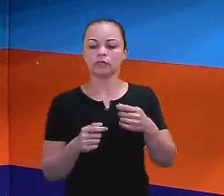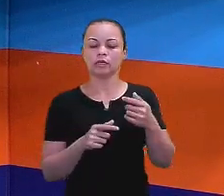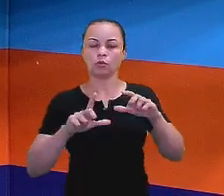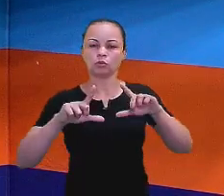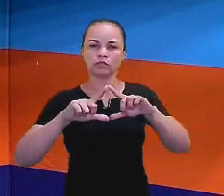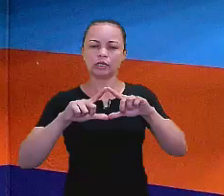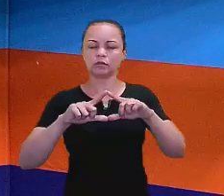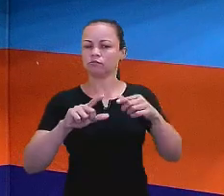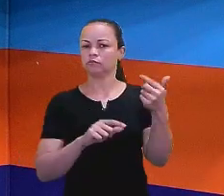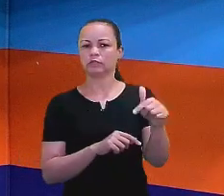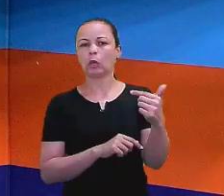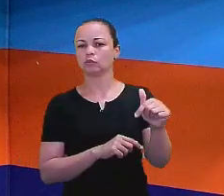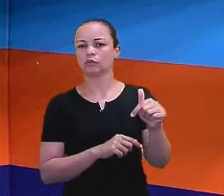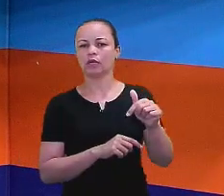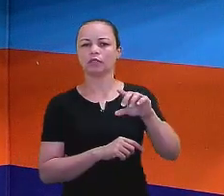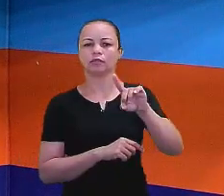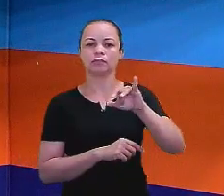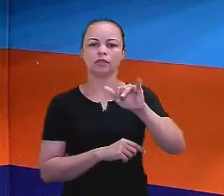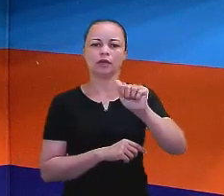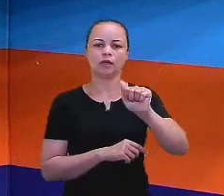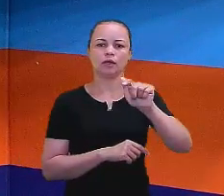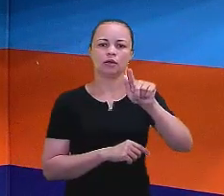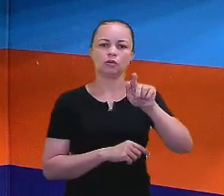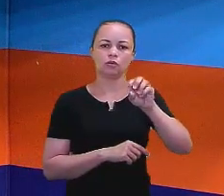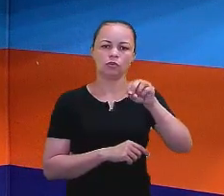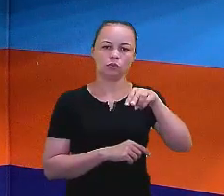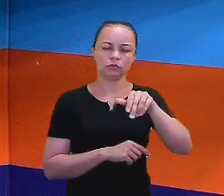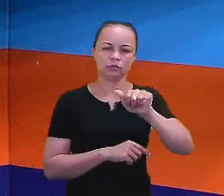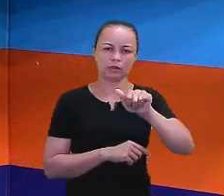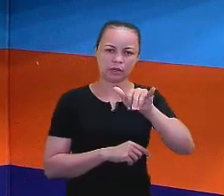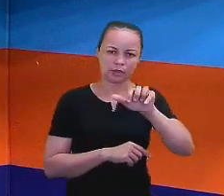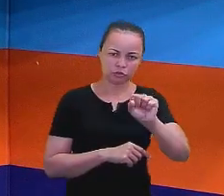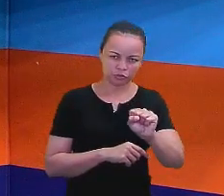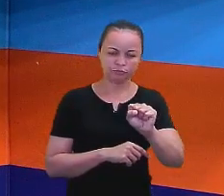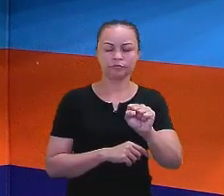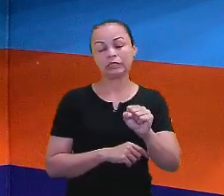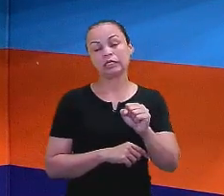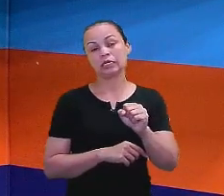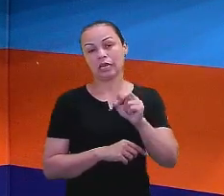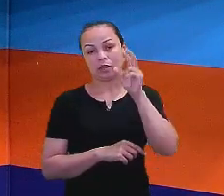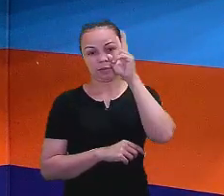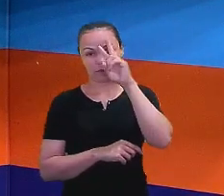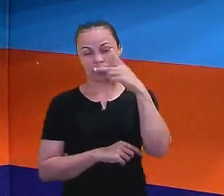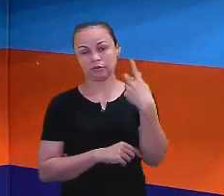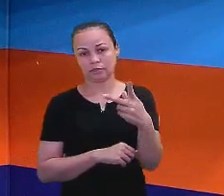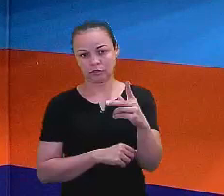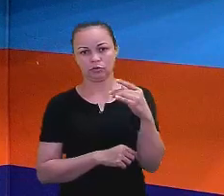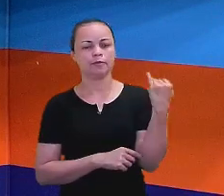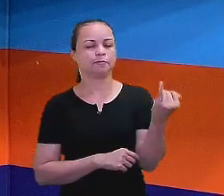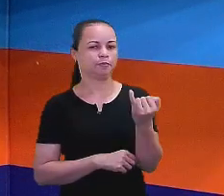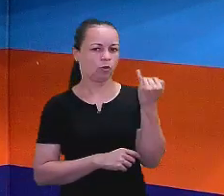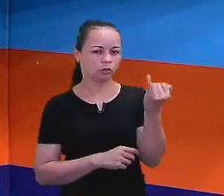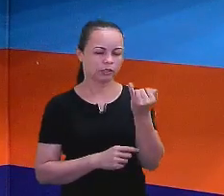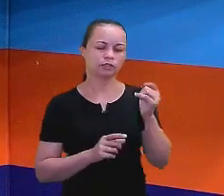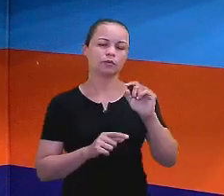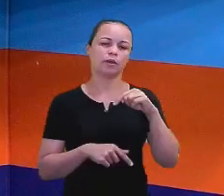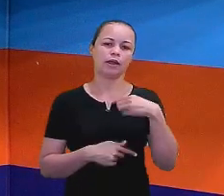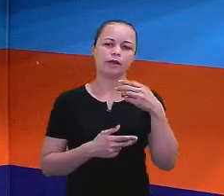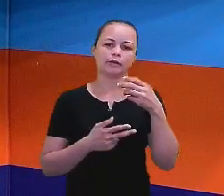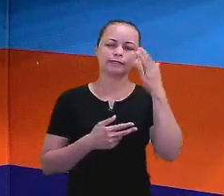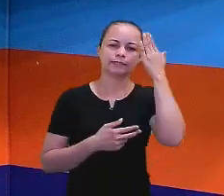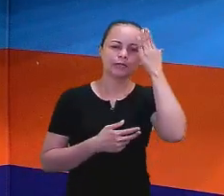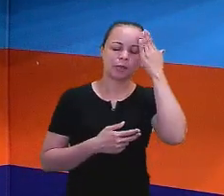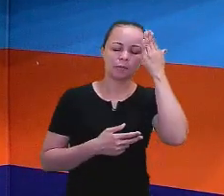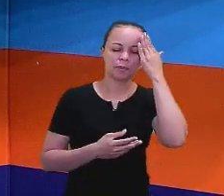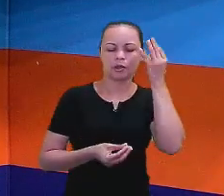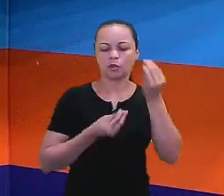possuem diagonais, tá? Então lembra aí disso que é importante para que a gente possa identificar quando a gente está